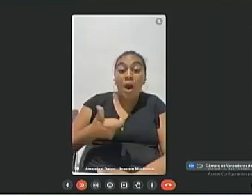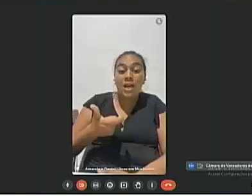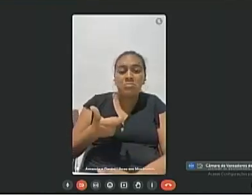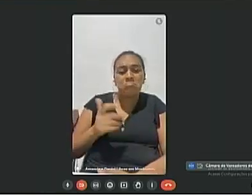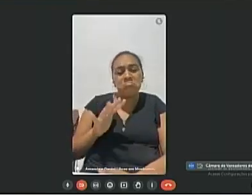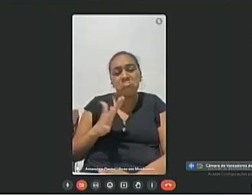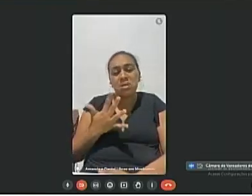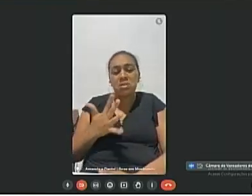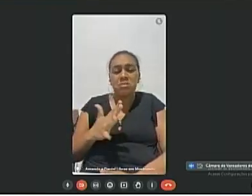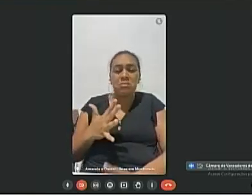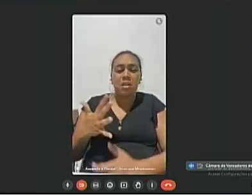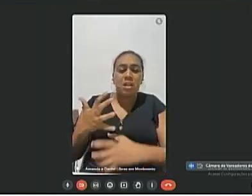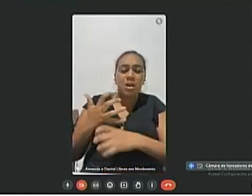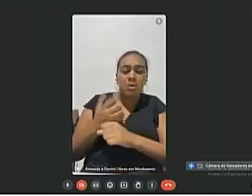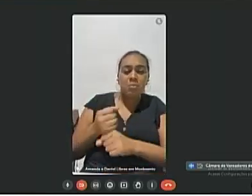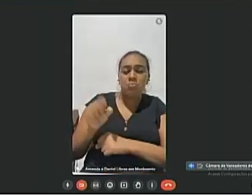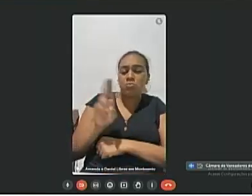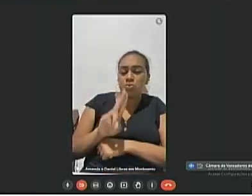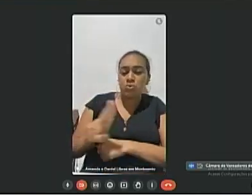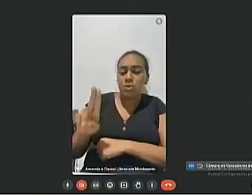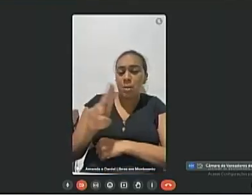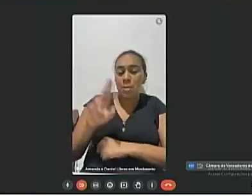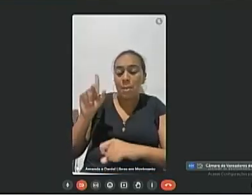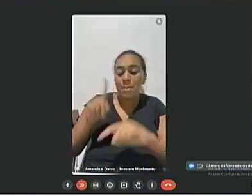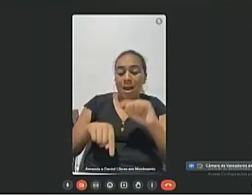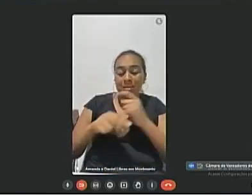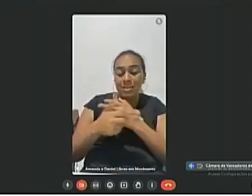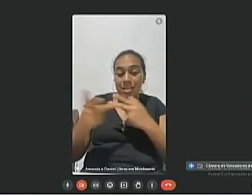absorvido pela utilização do material retirado,